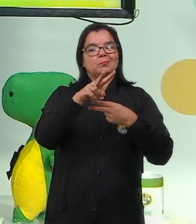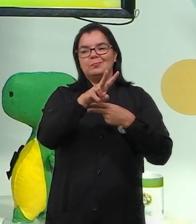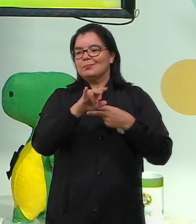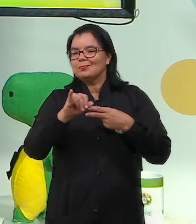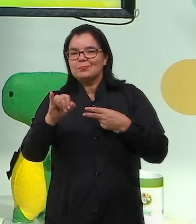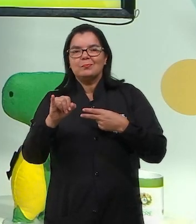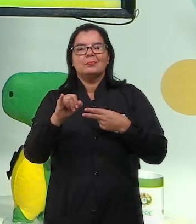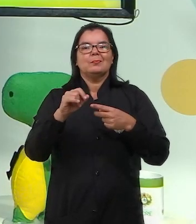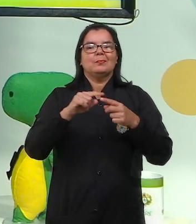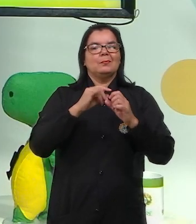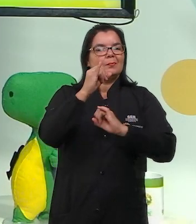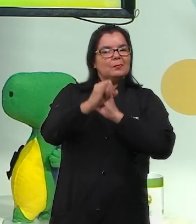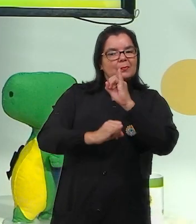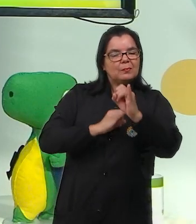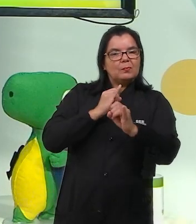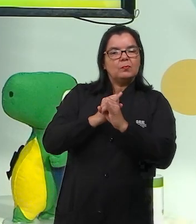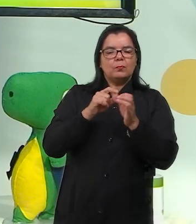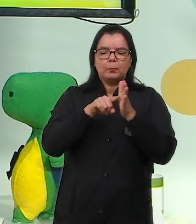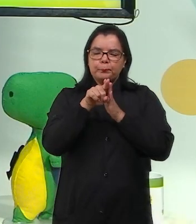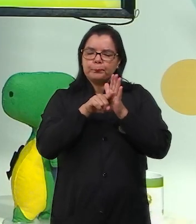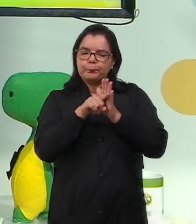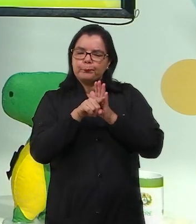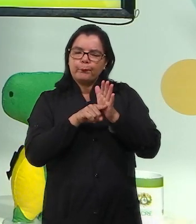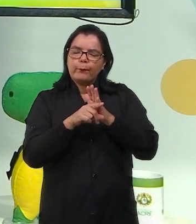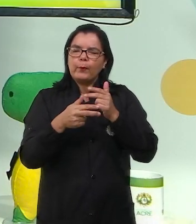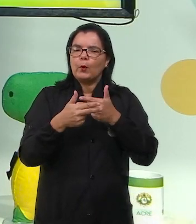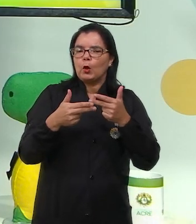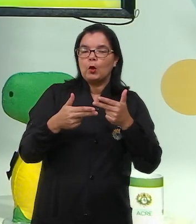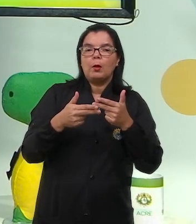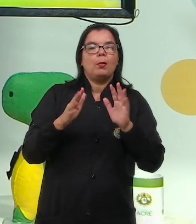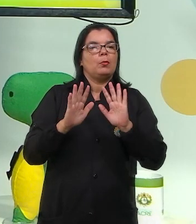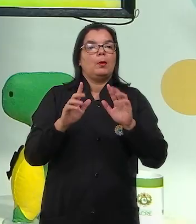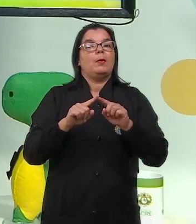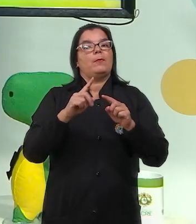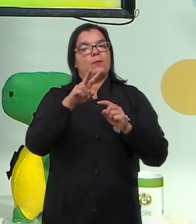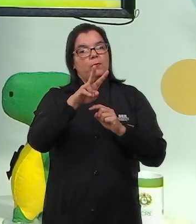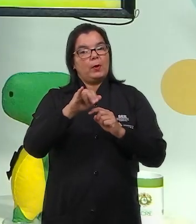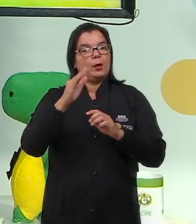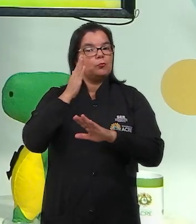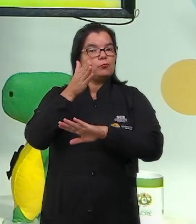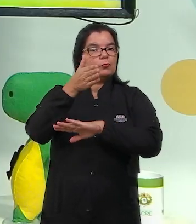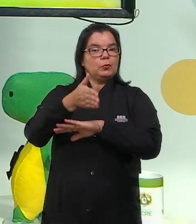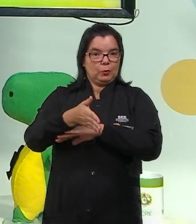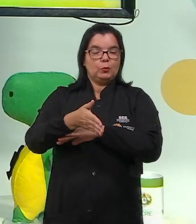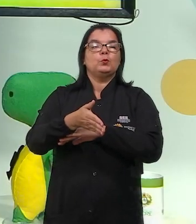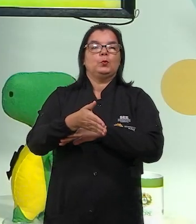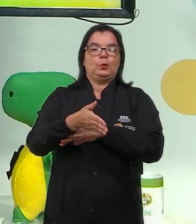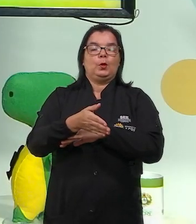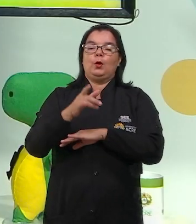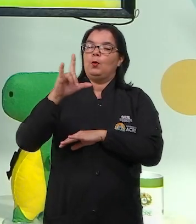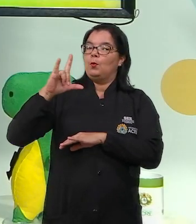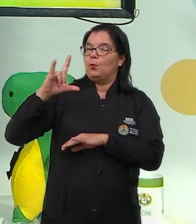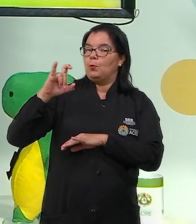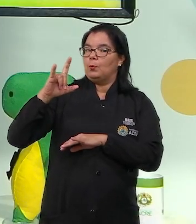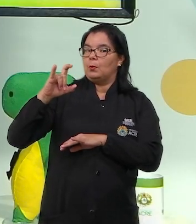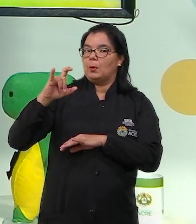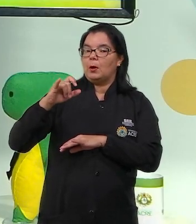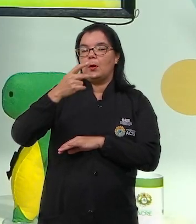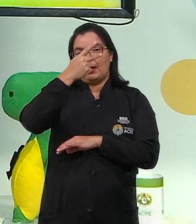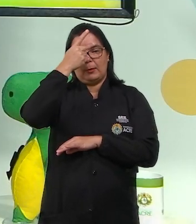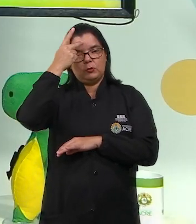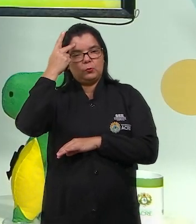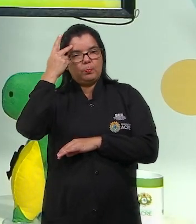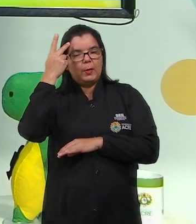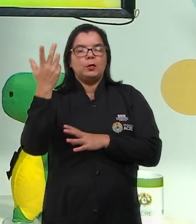lá mais na internet pesquisar sobre esse produto. Você vai logo diretamente lá no Instagram e você vê aquelas